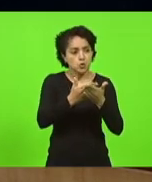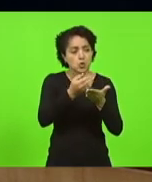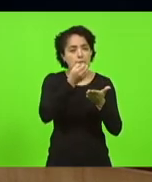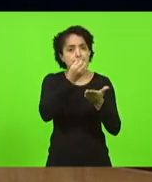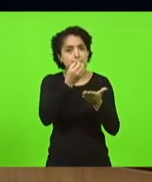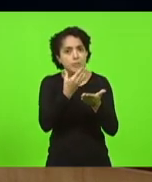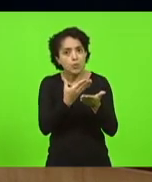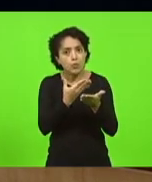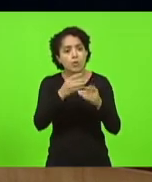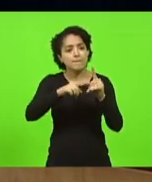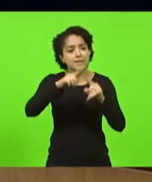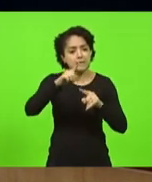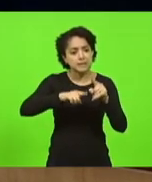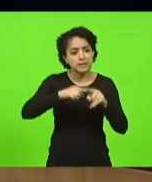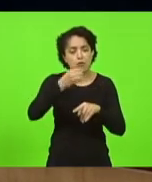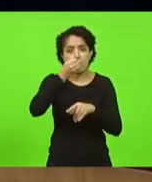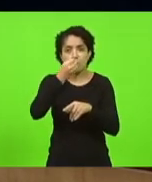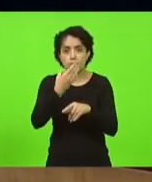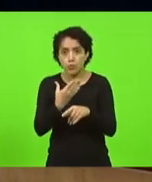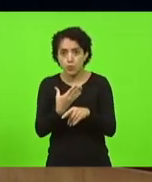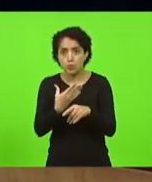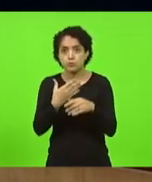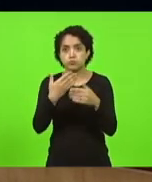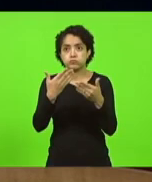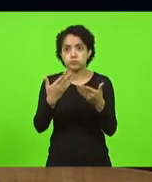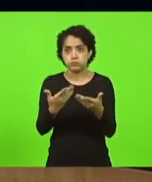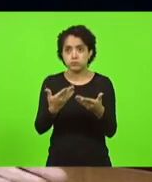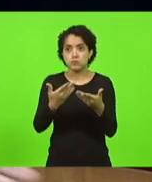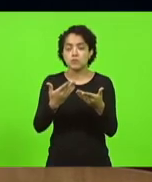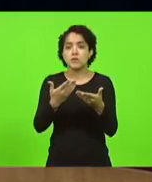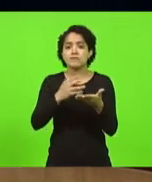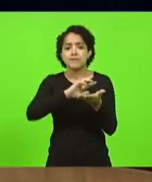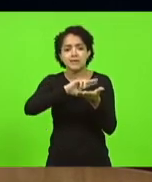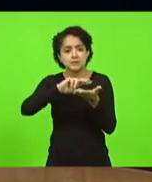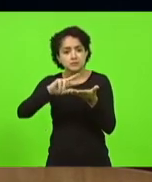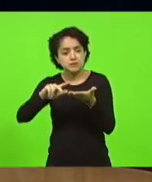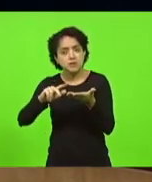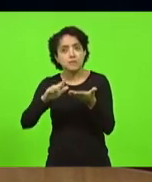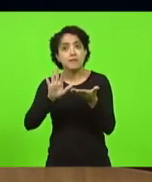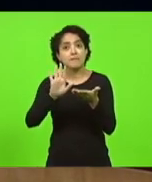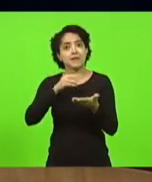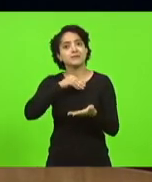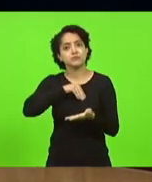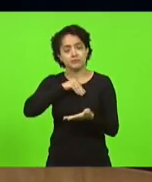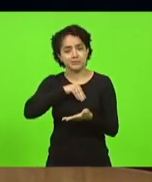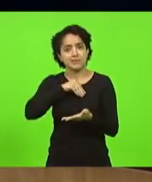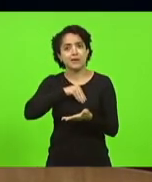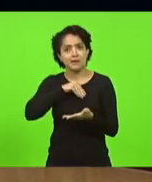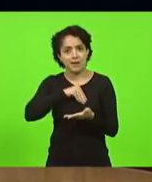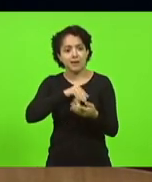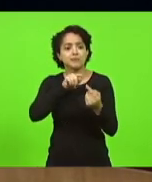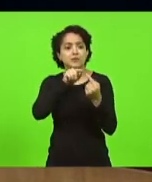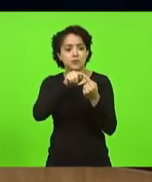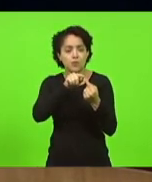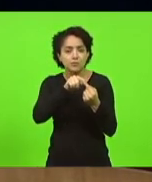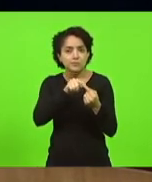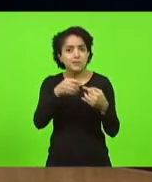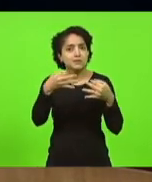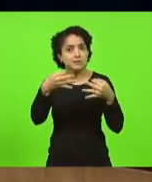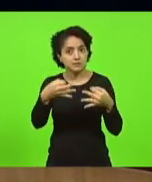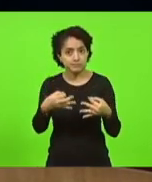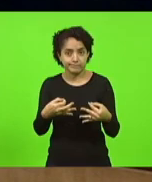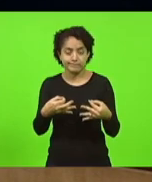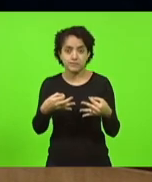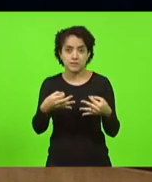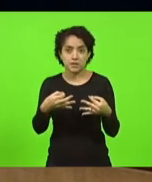com equipamentos, com disposição, mas com remuneração condizente para